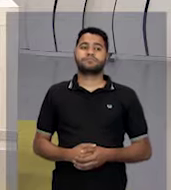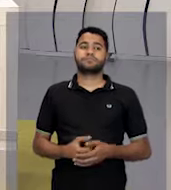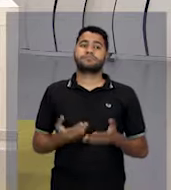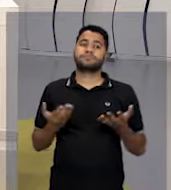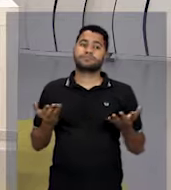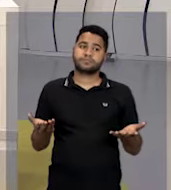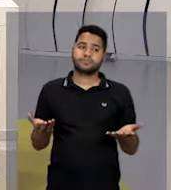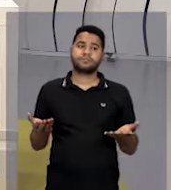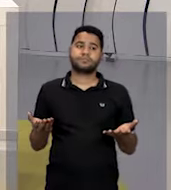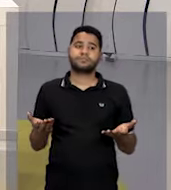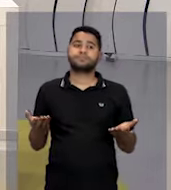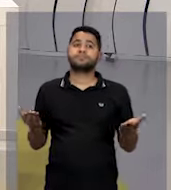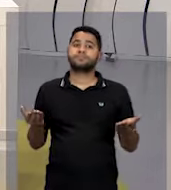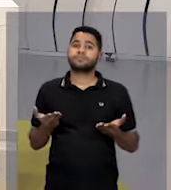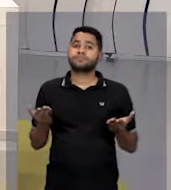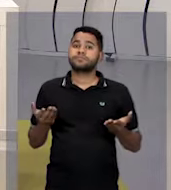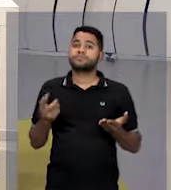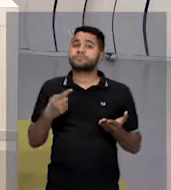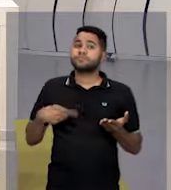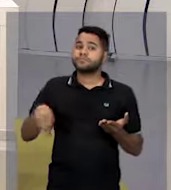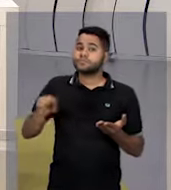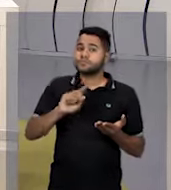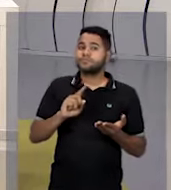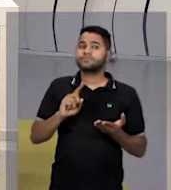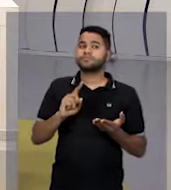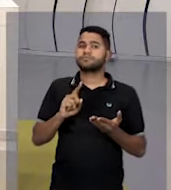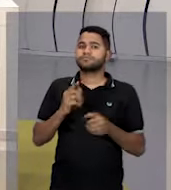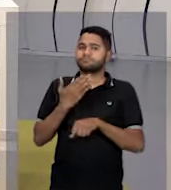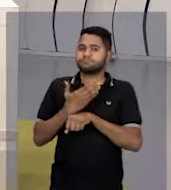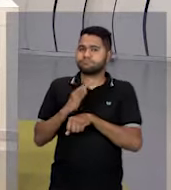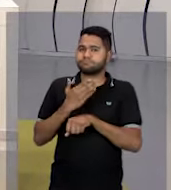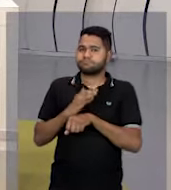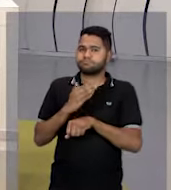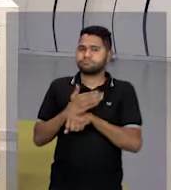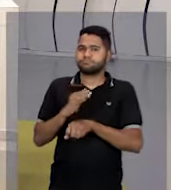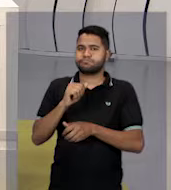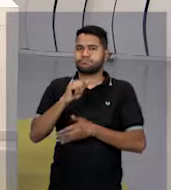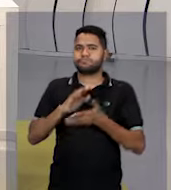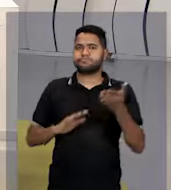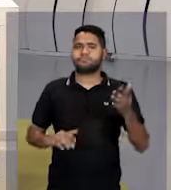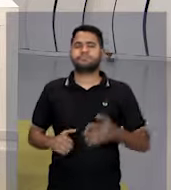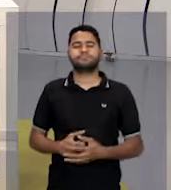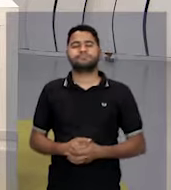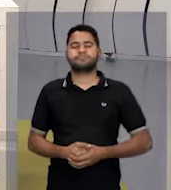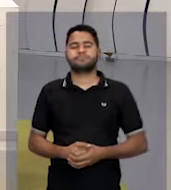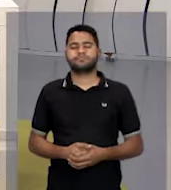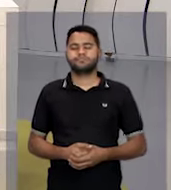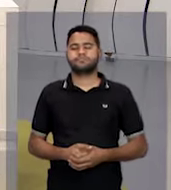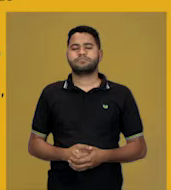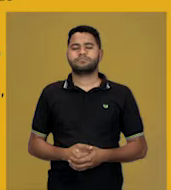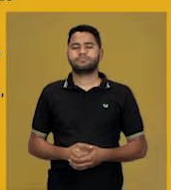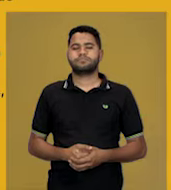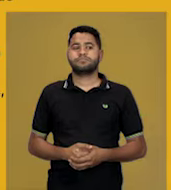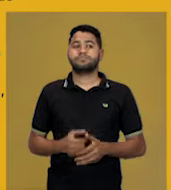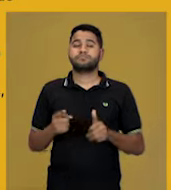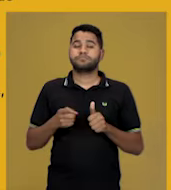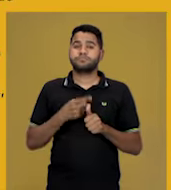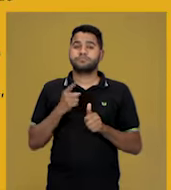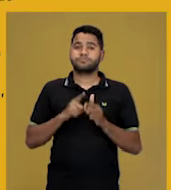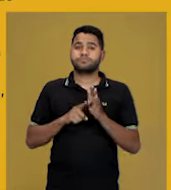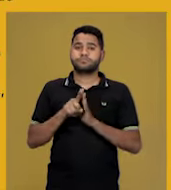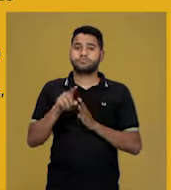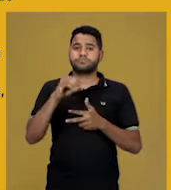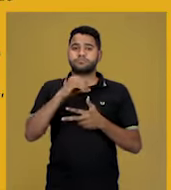isso. Agora a gente vai para as nossas questões. Vamos a elas. Primeira questão do